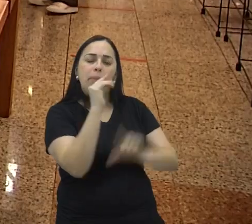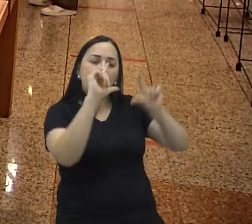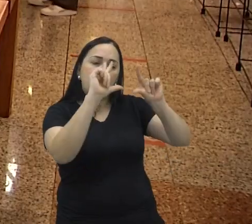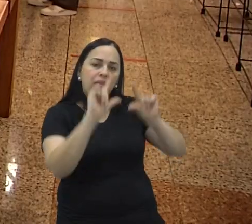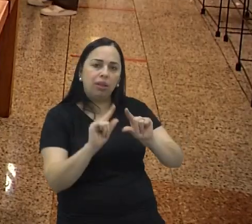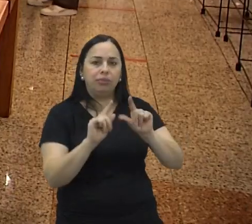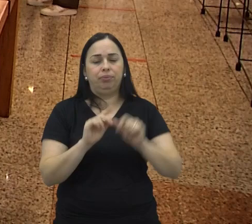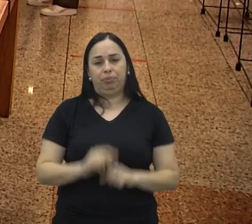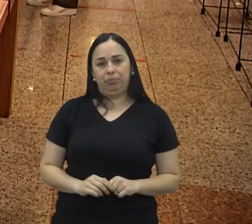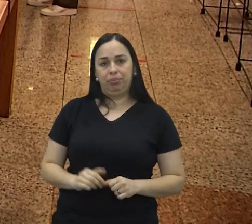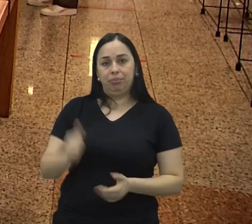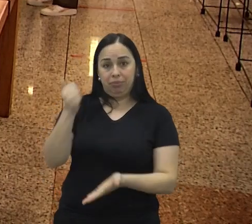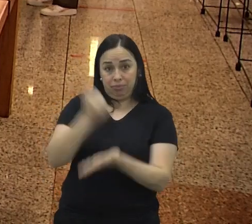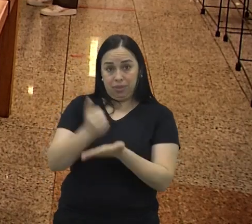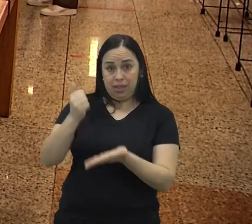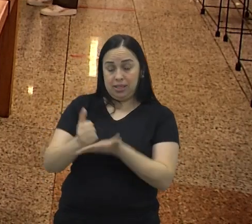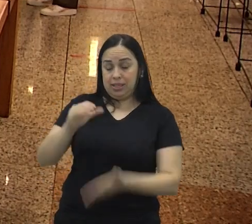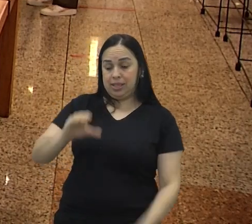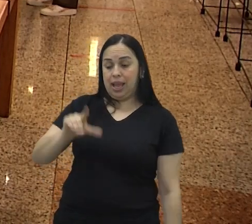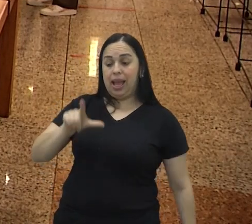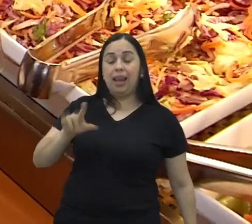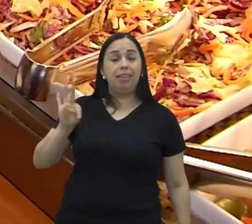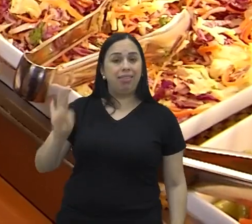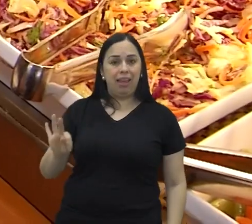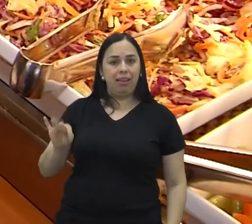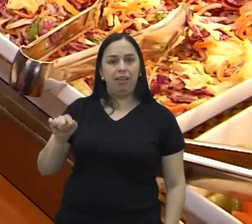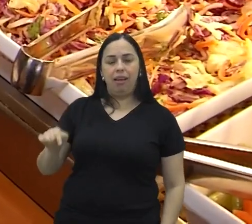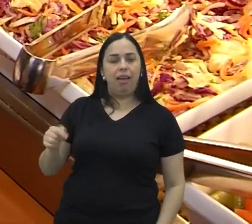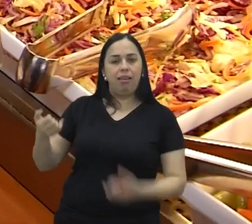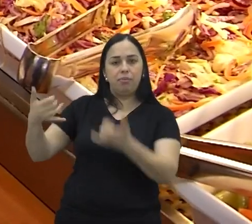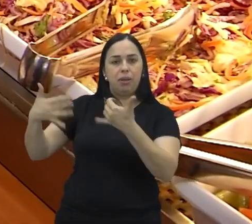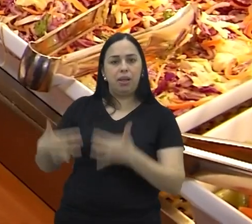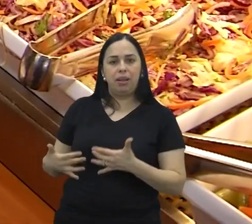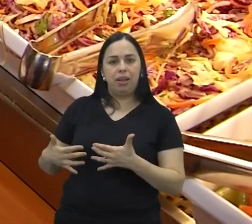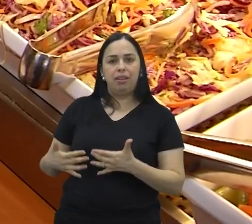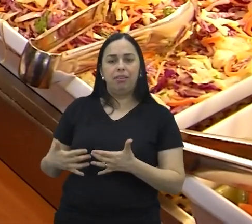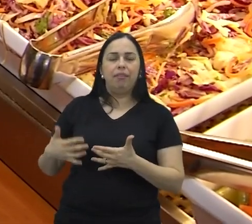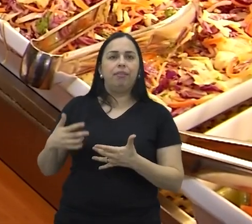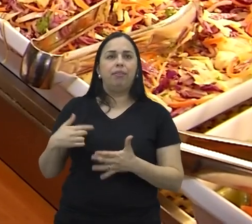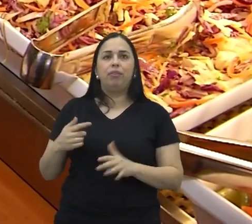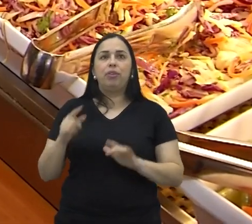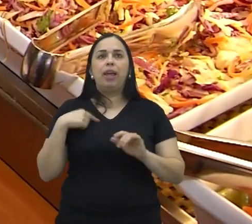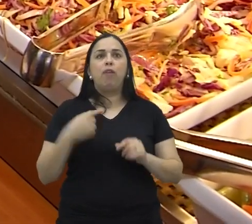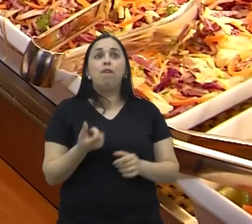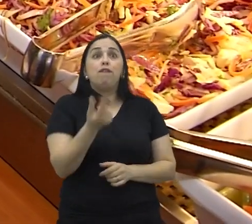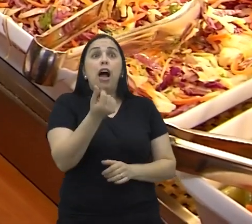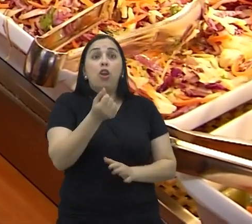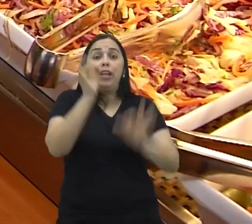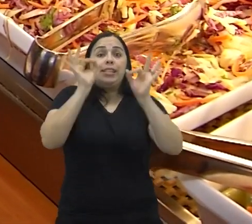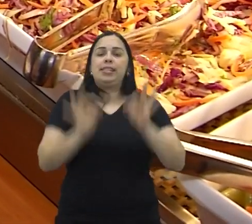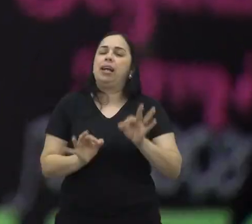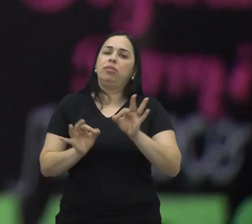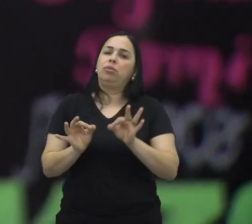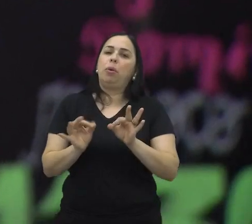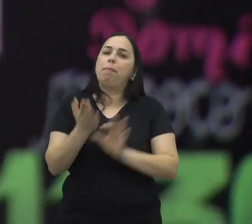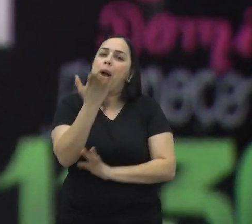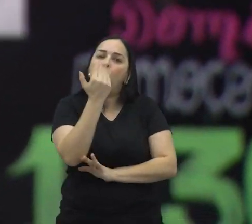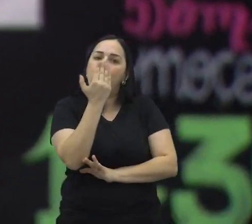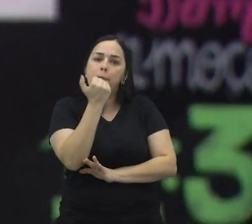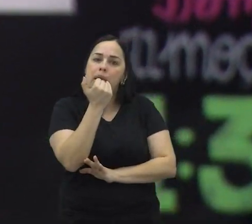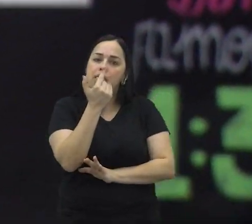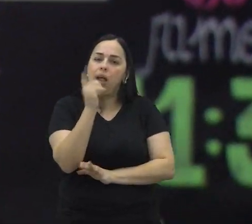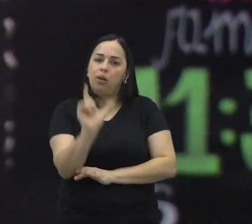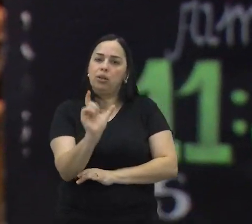A CLT, Consolidação das Leis do Trabalho, não tem uma previsão legal específica para o vale-refeição. O